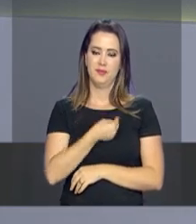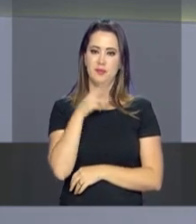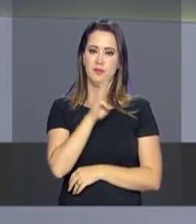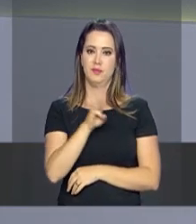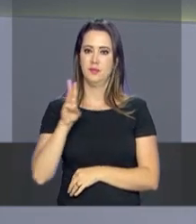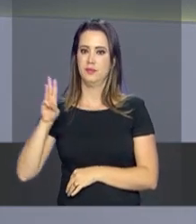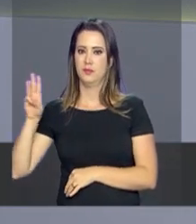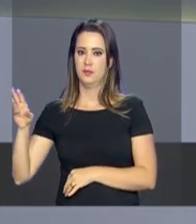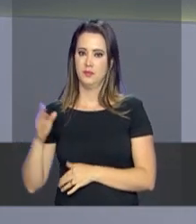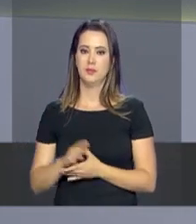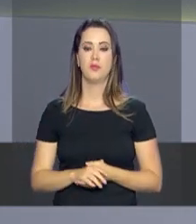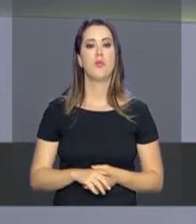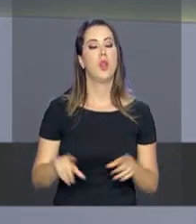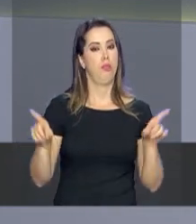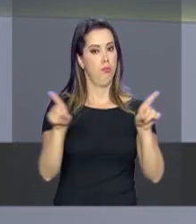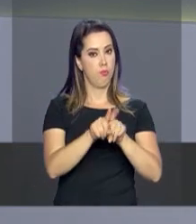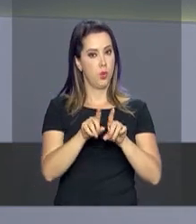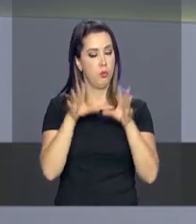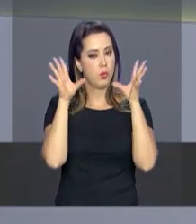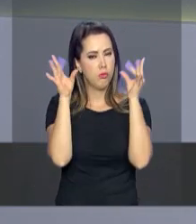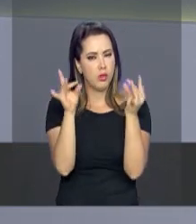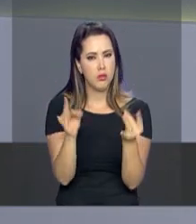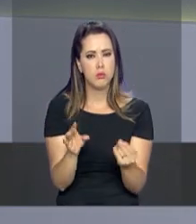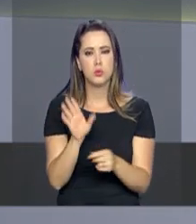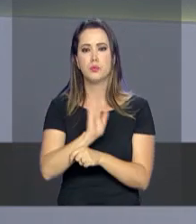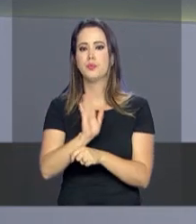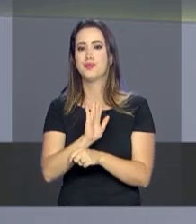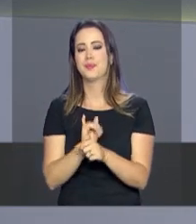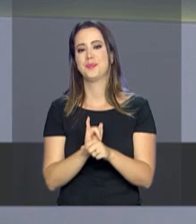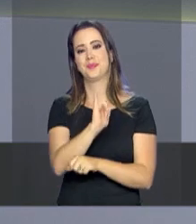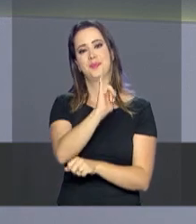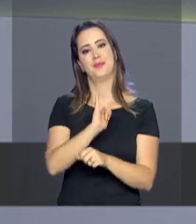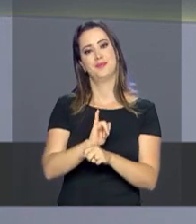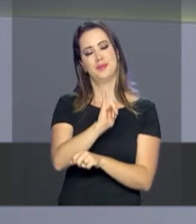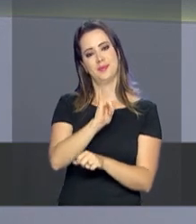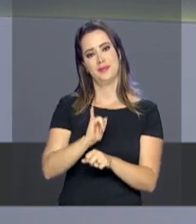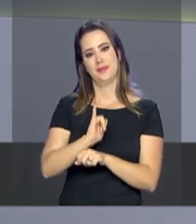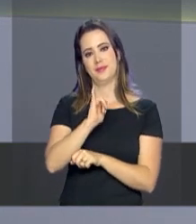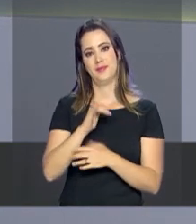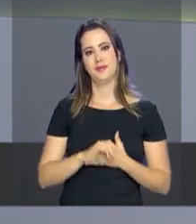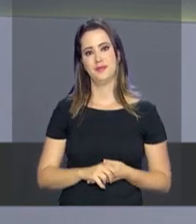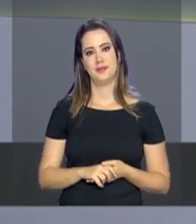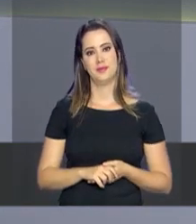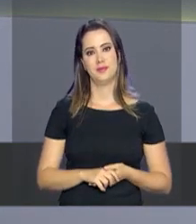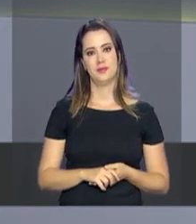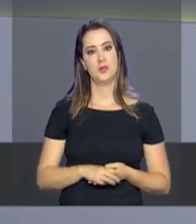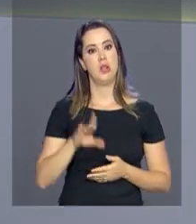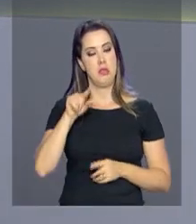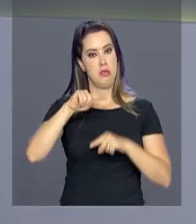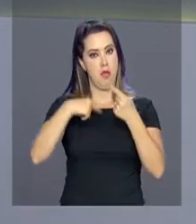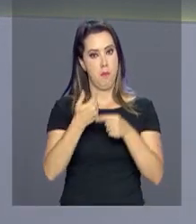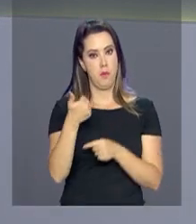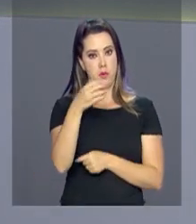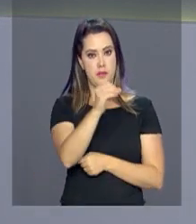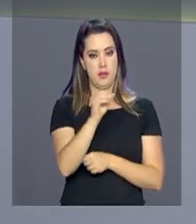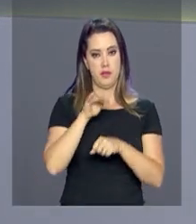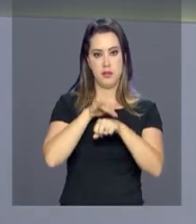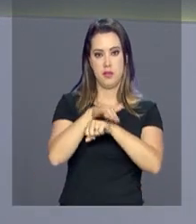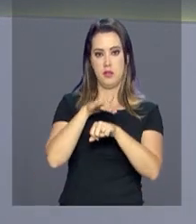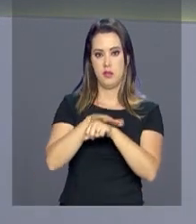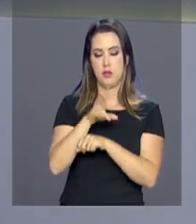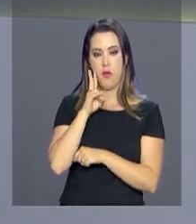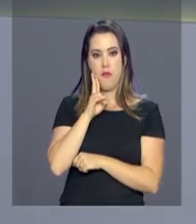pelo site da npr na internet todas as reportagens estão disponíveis em nosso canal no youtube e logo mais às 10 da